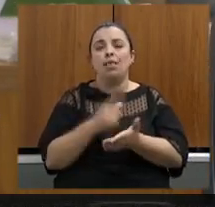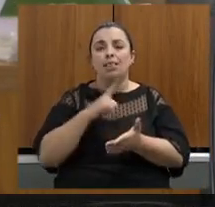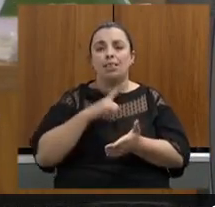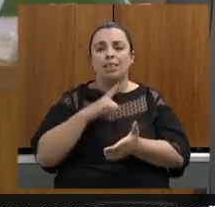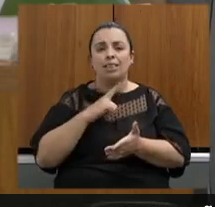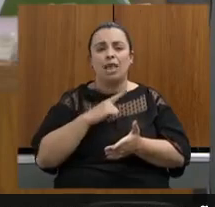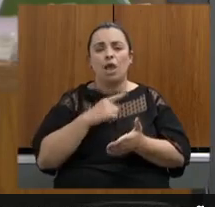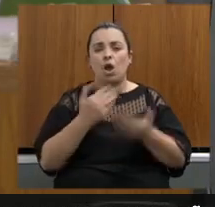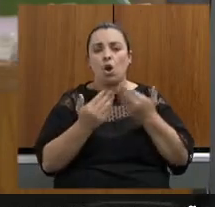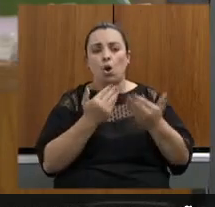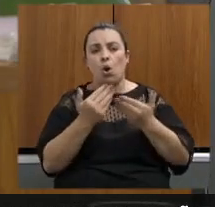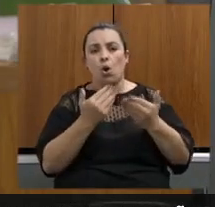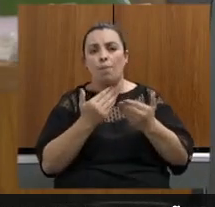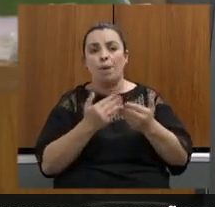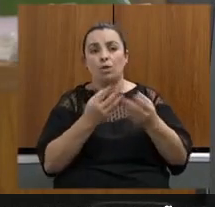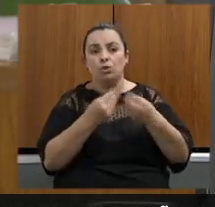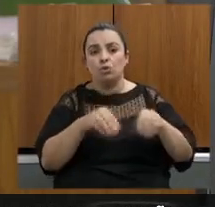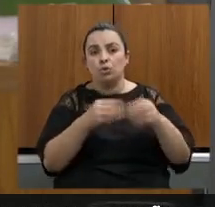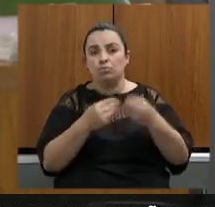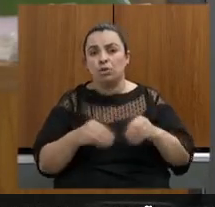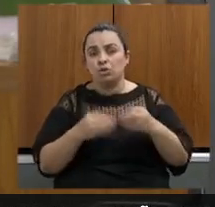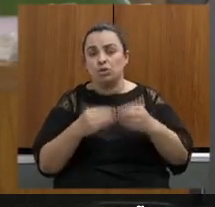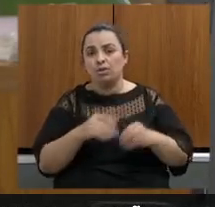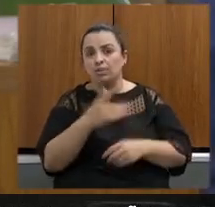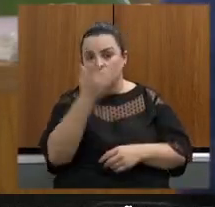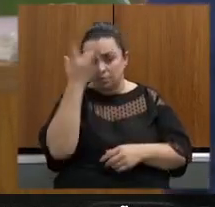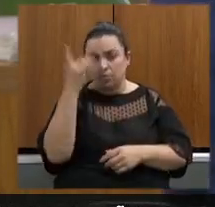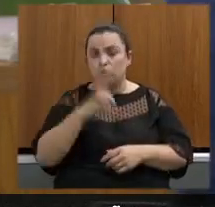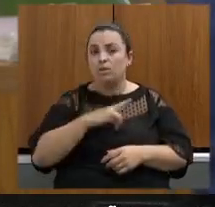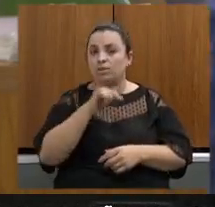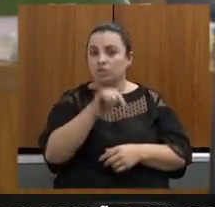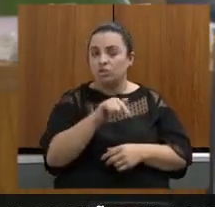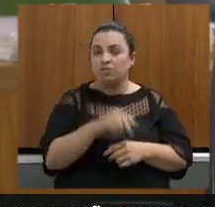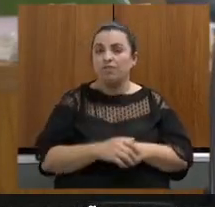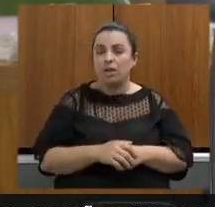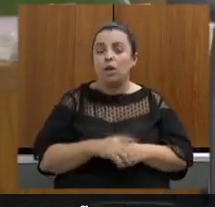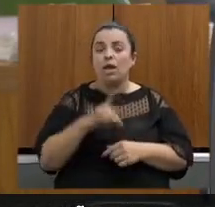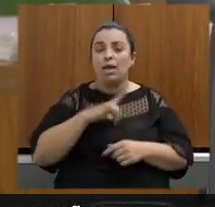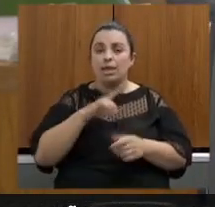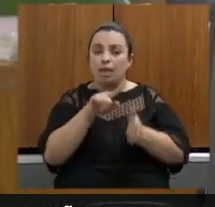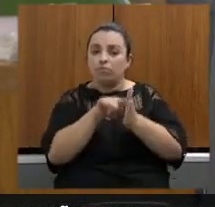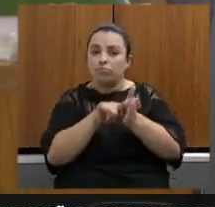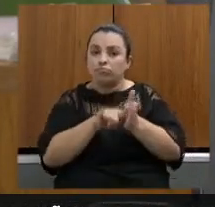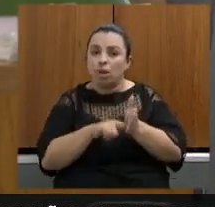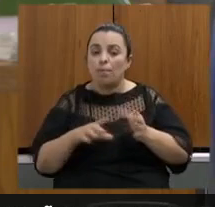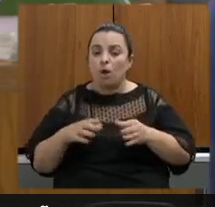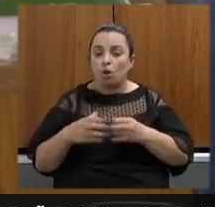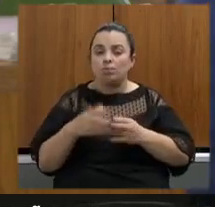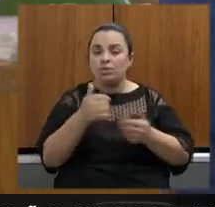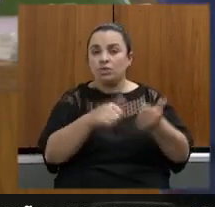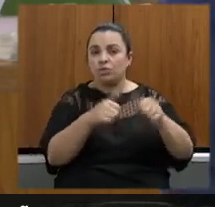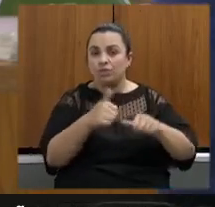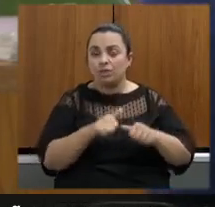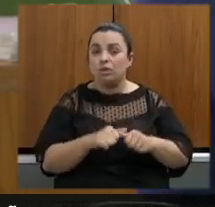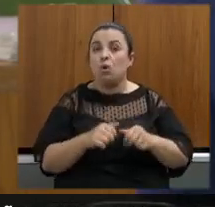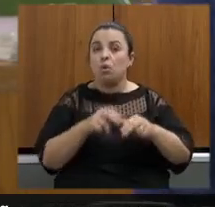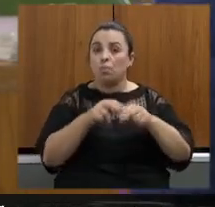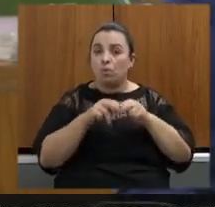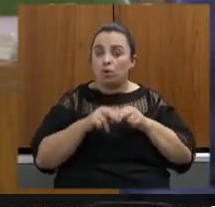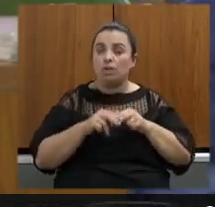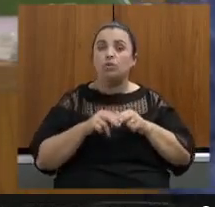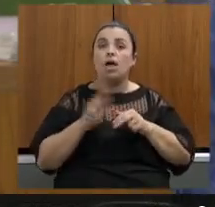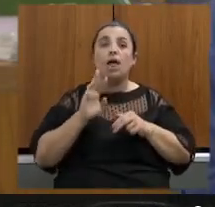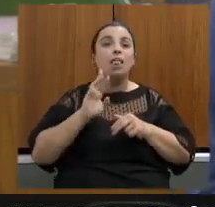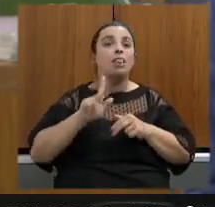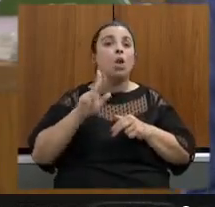pela beneficiários a serem aferidos casuisticamente pela comissão de avaliação Dessa forma